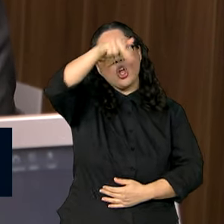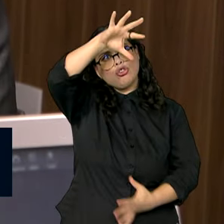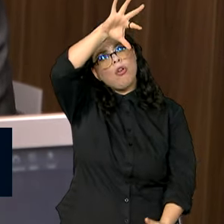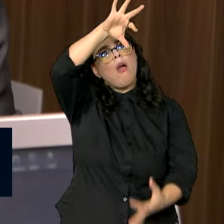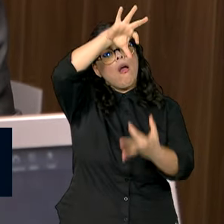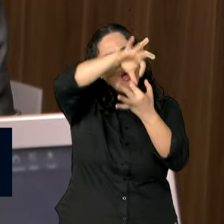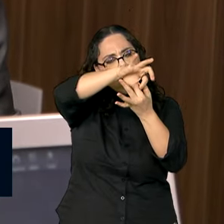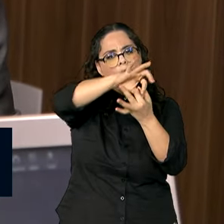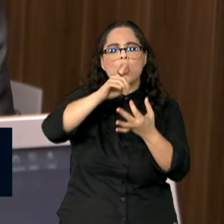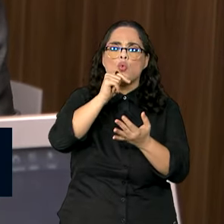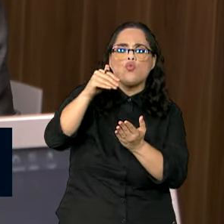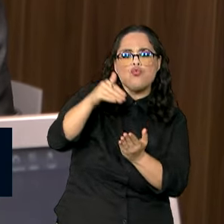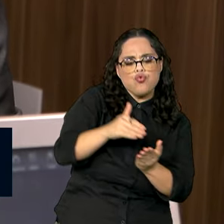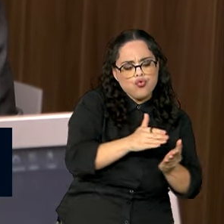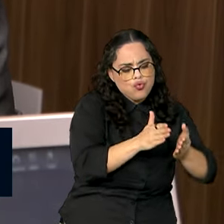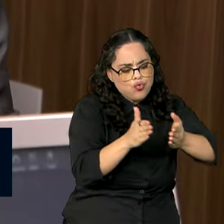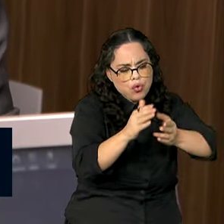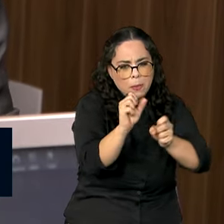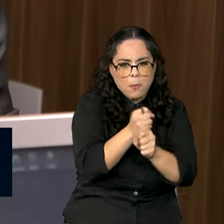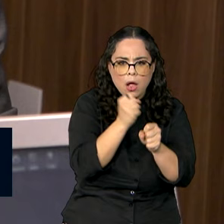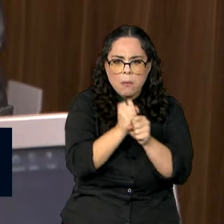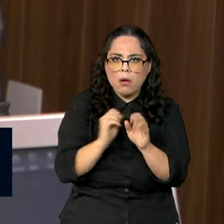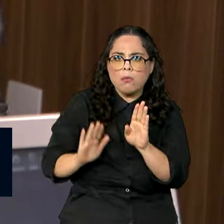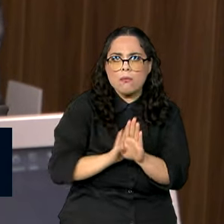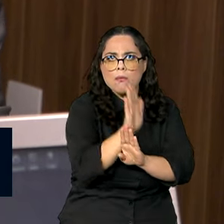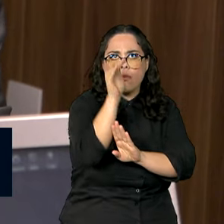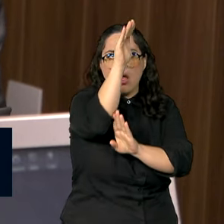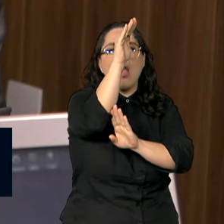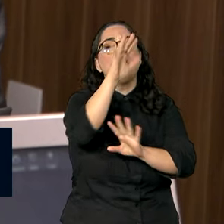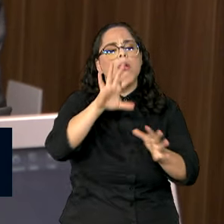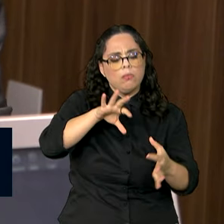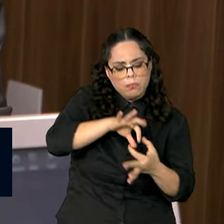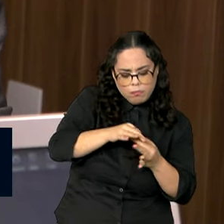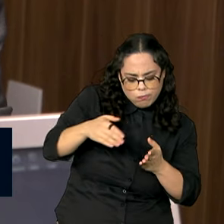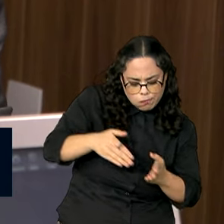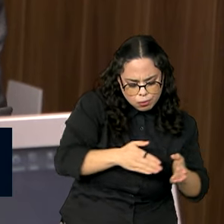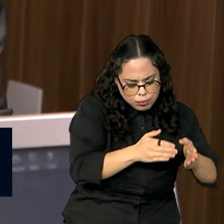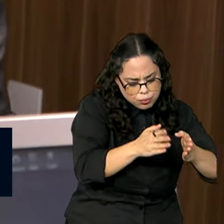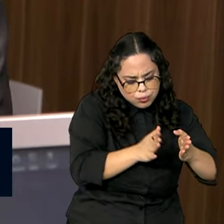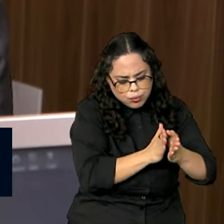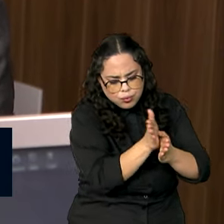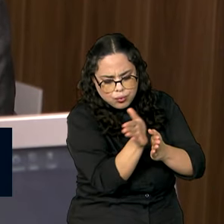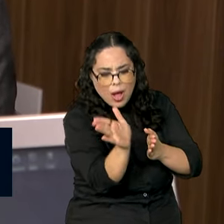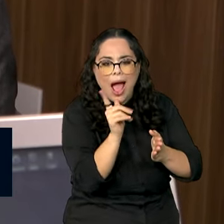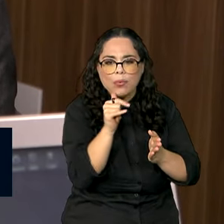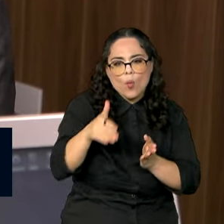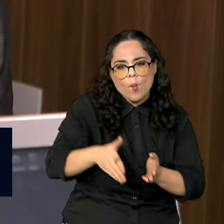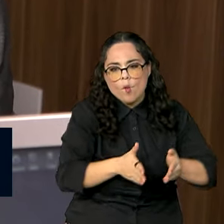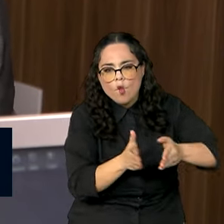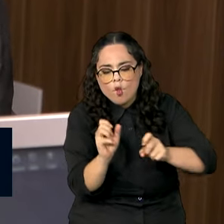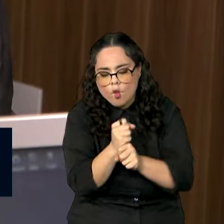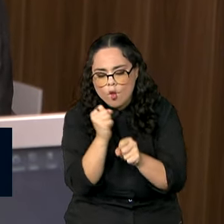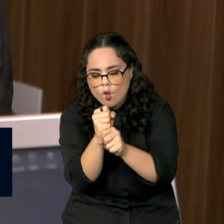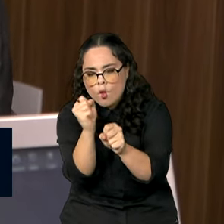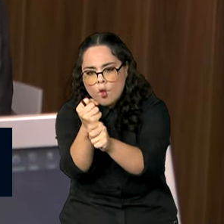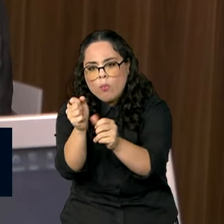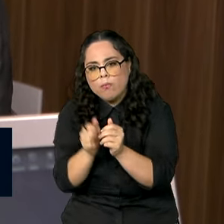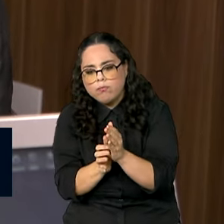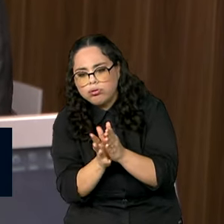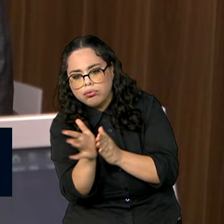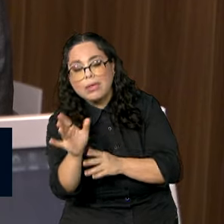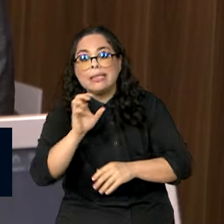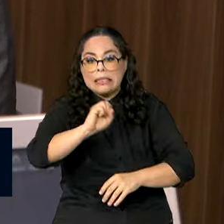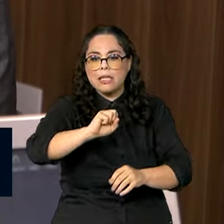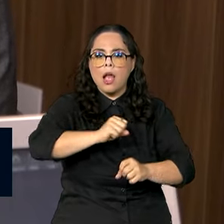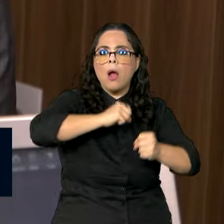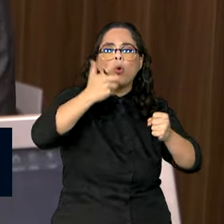o que vai possibilitar que as obras do PIS cheguem ao estado do Rio Grande do Norte. E quando a gente aumenta a capacidade de bombeamento,